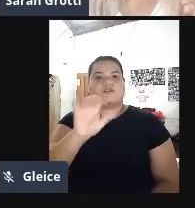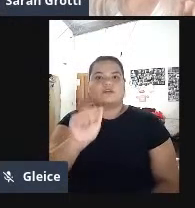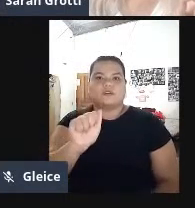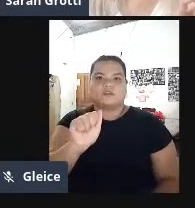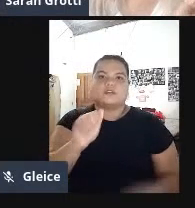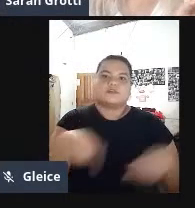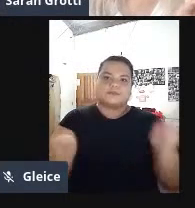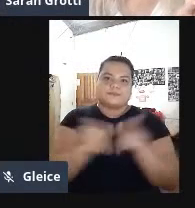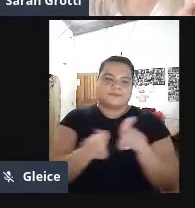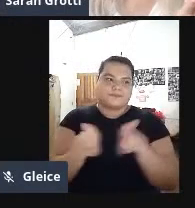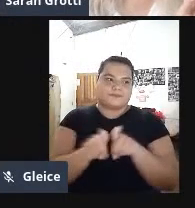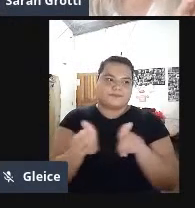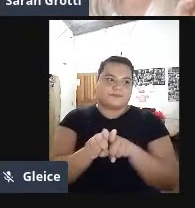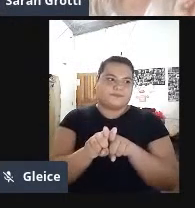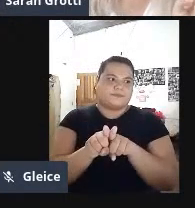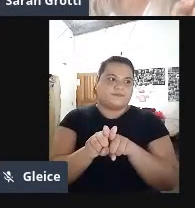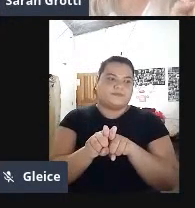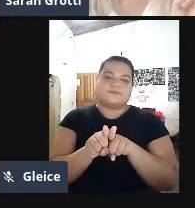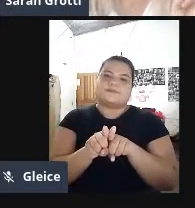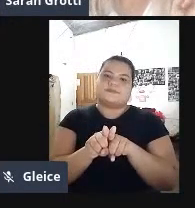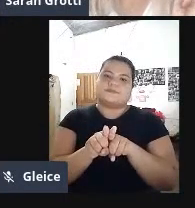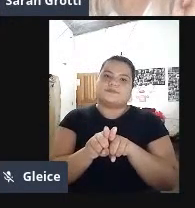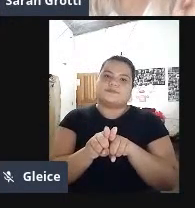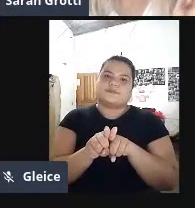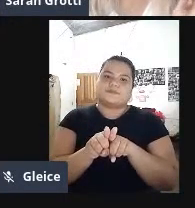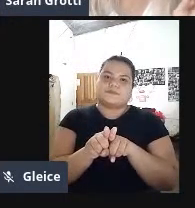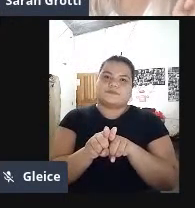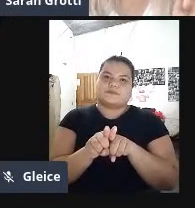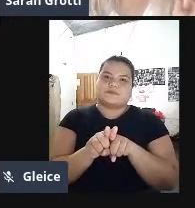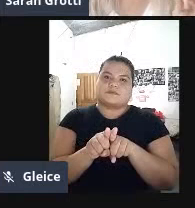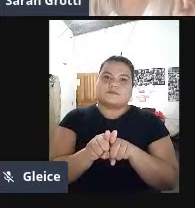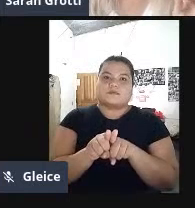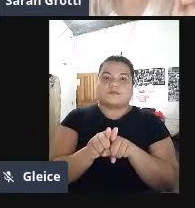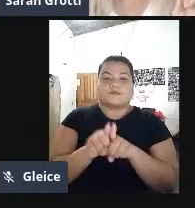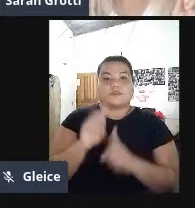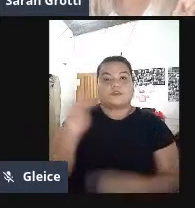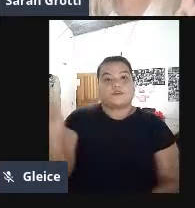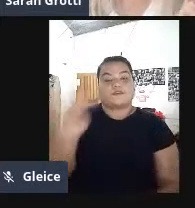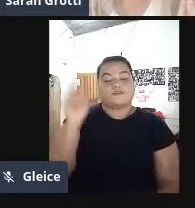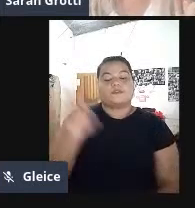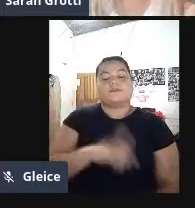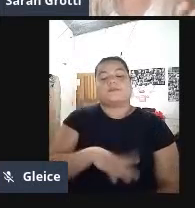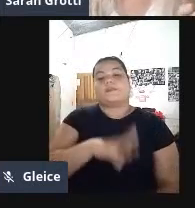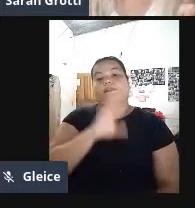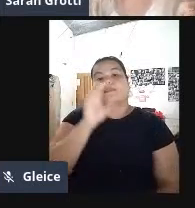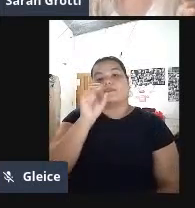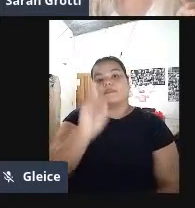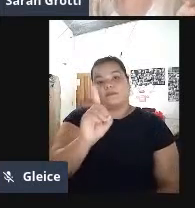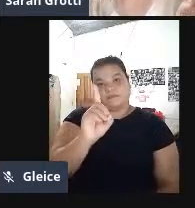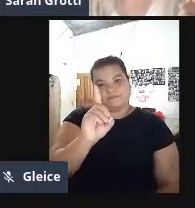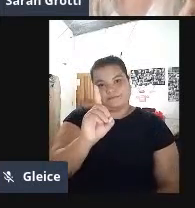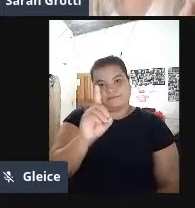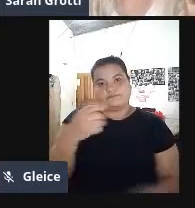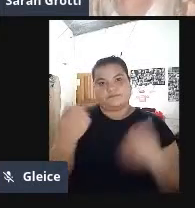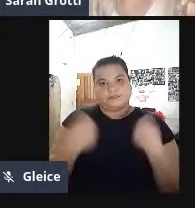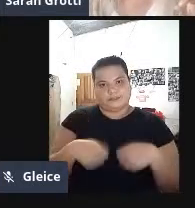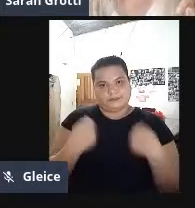que é importante a gente considerar níveis adequados de vitamina D. A exposição a